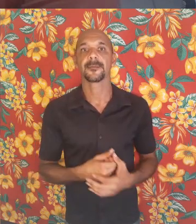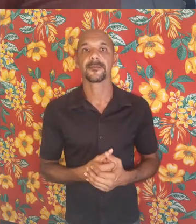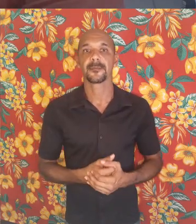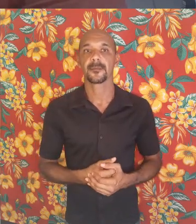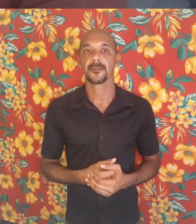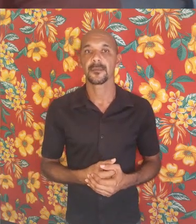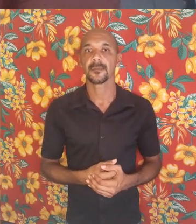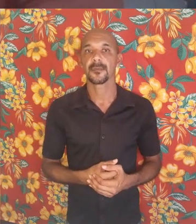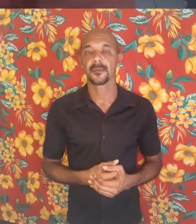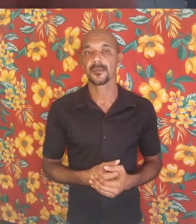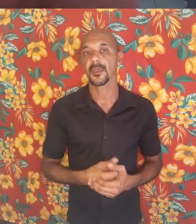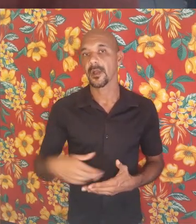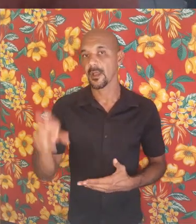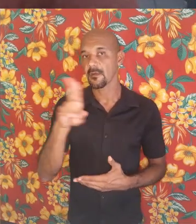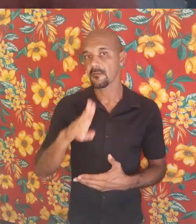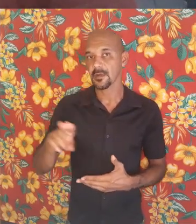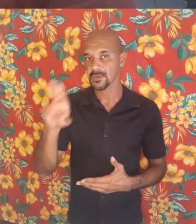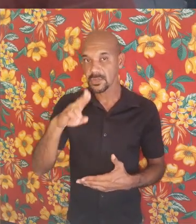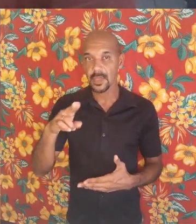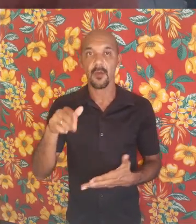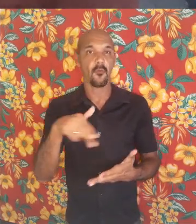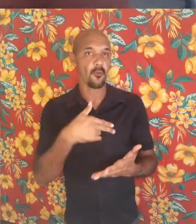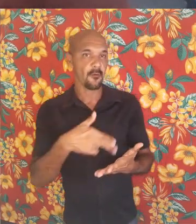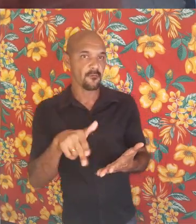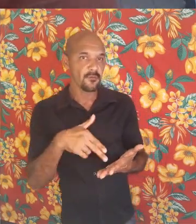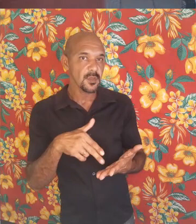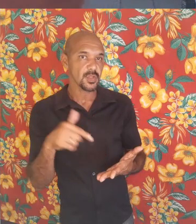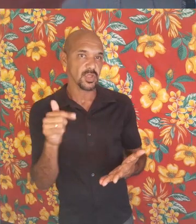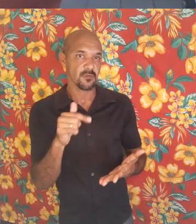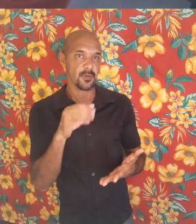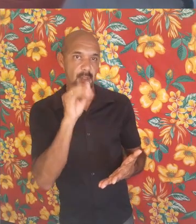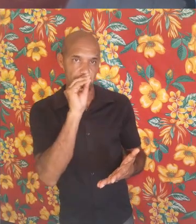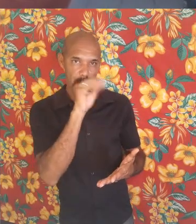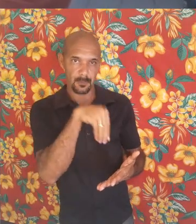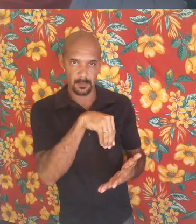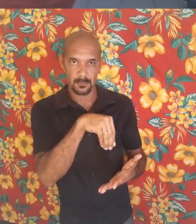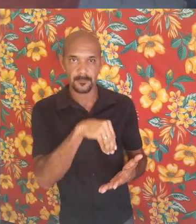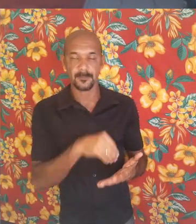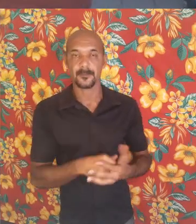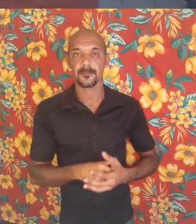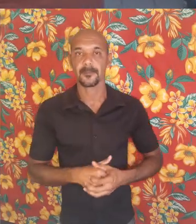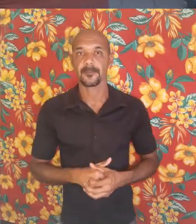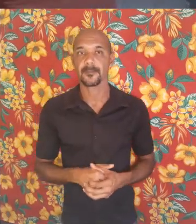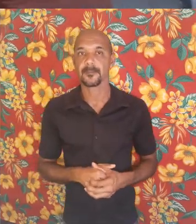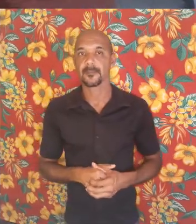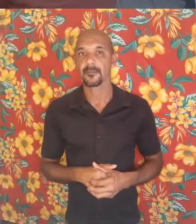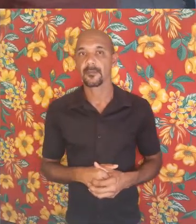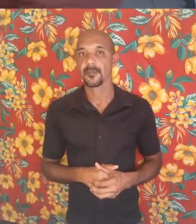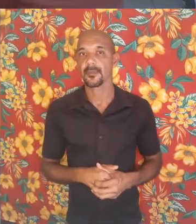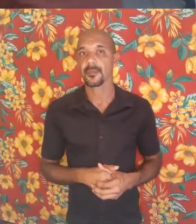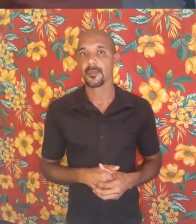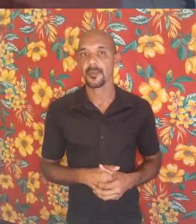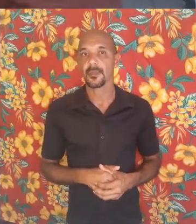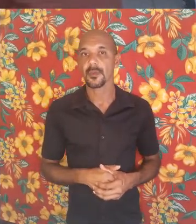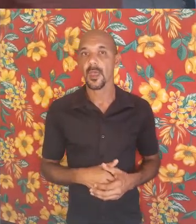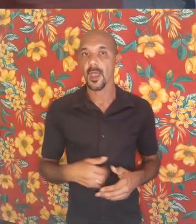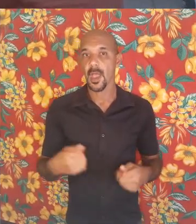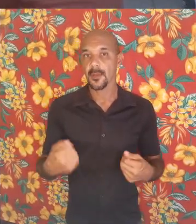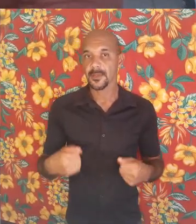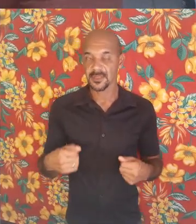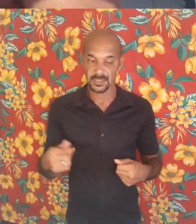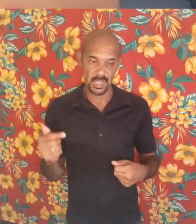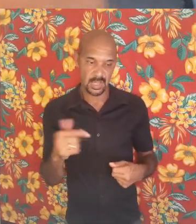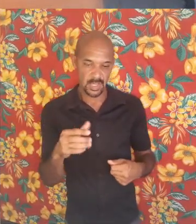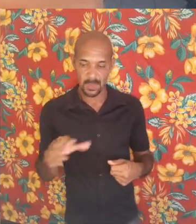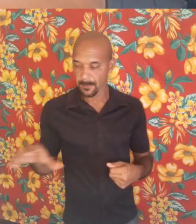do grafite, né? E alguma sujeira que ficou, a gente passa um pouquinho de thinner numa bucha